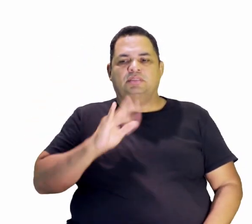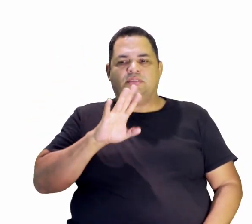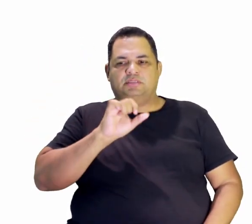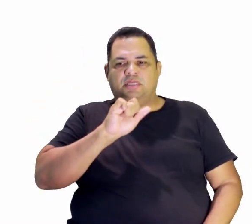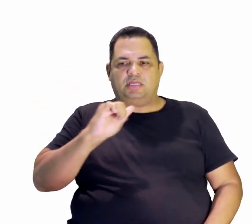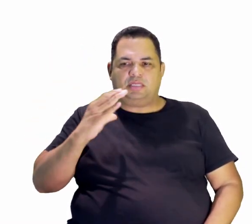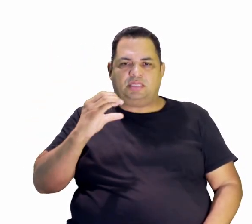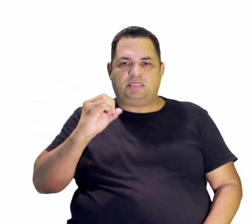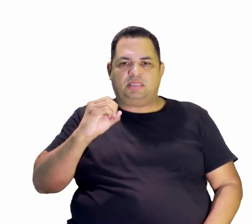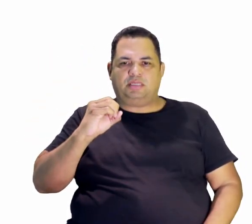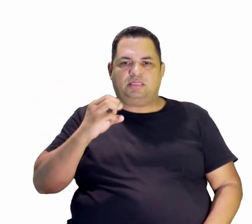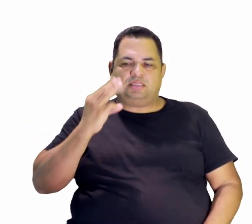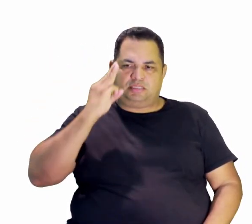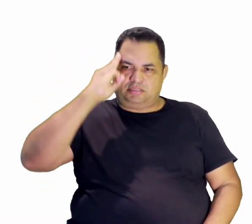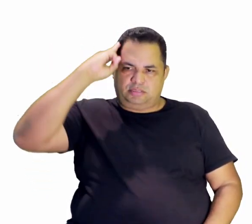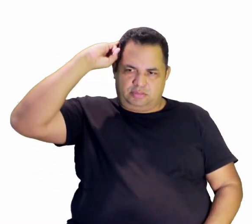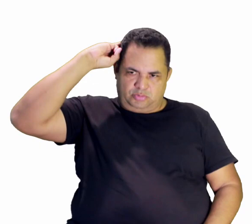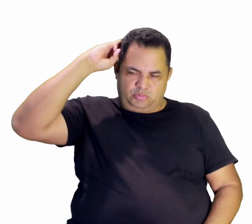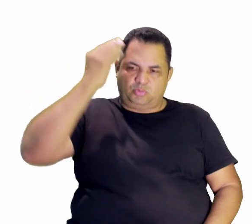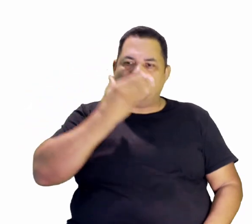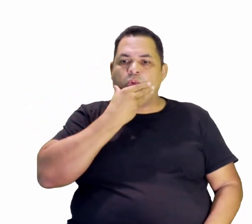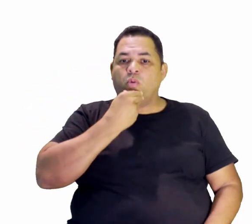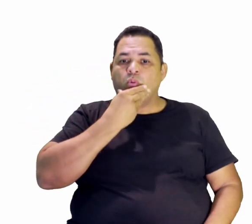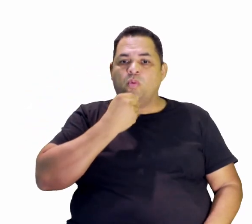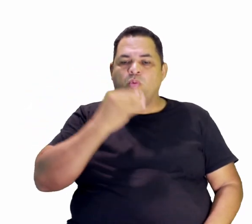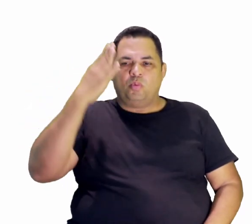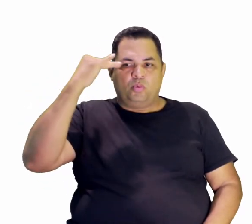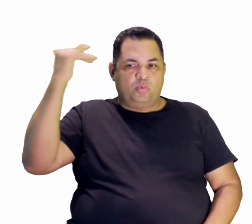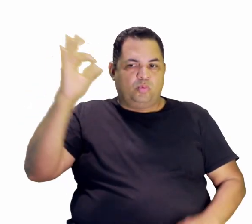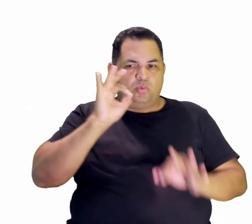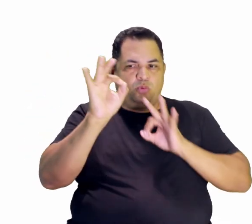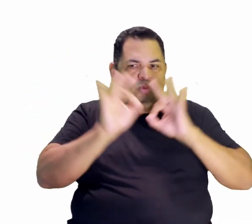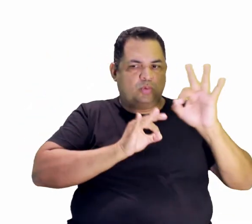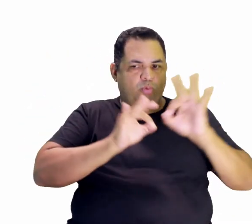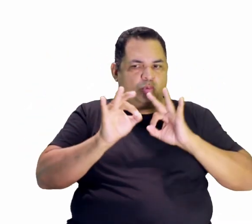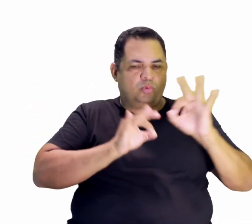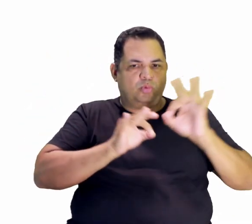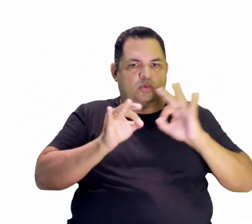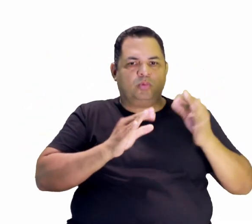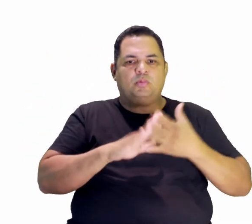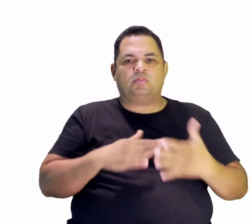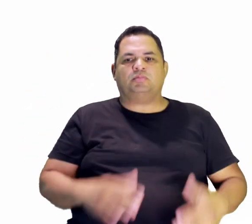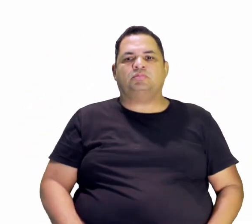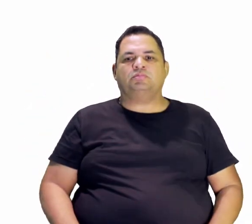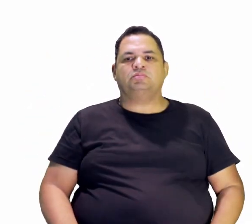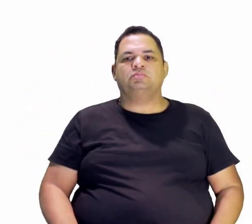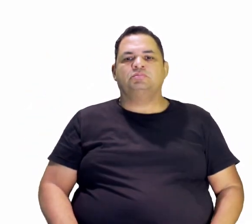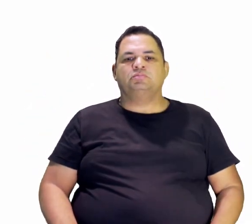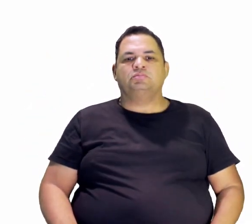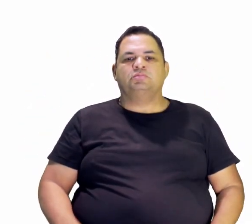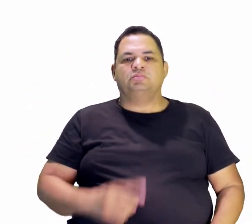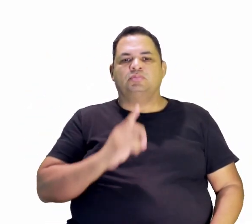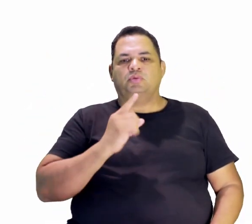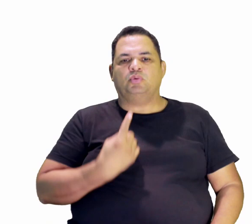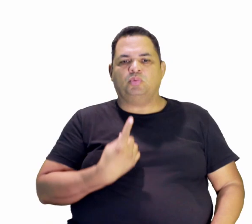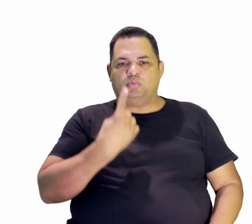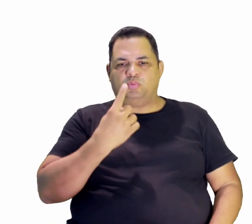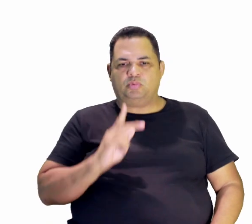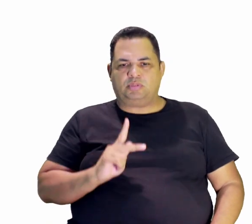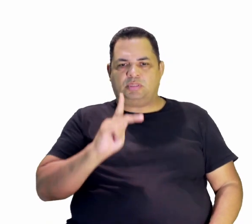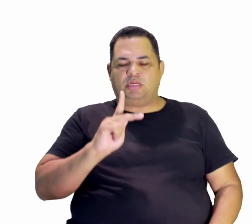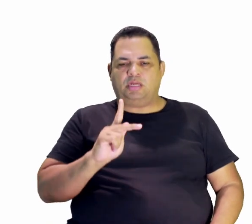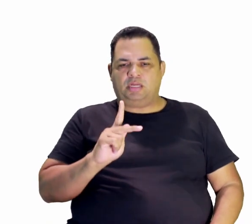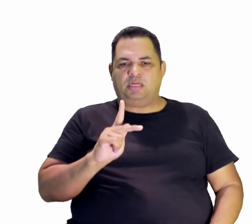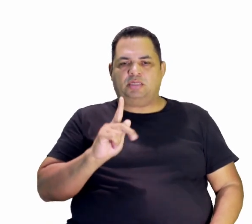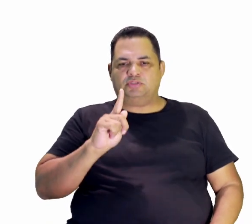direitinho aí, né? O Isaac Newton. Ele montou essas leis em homenagem a ele. 1 kgf é a relação